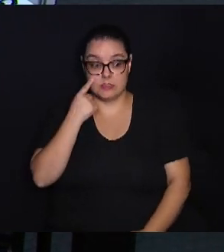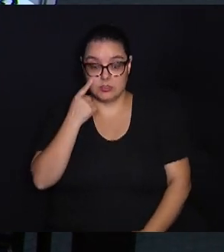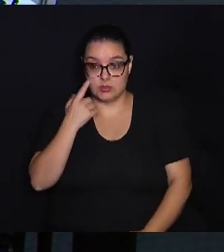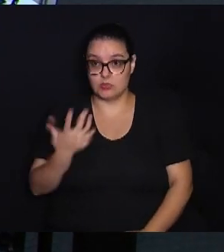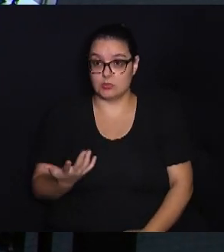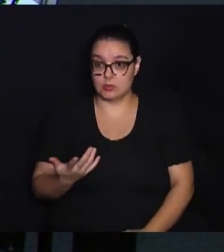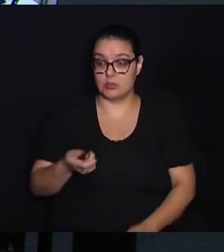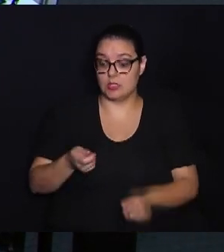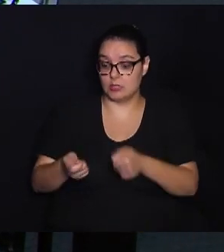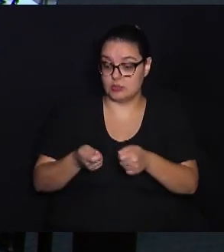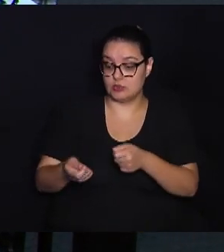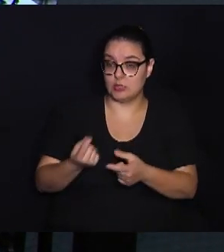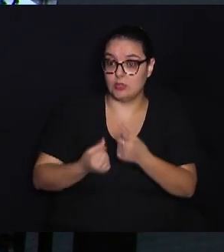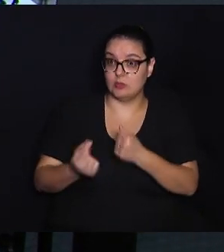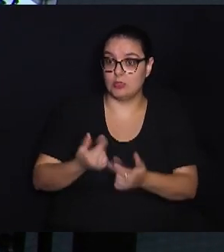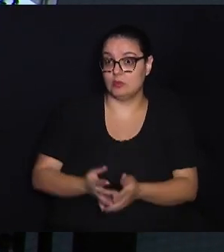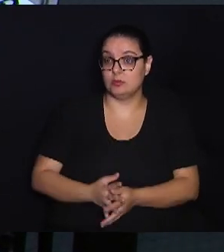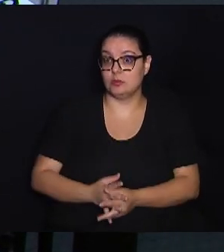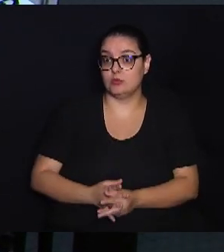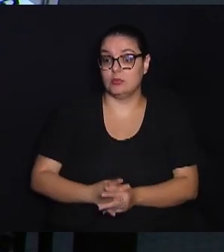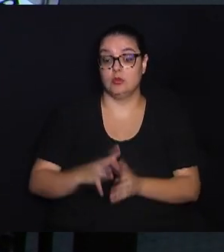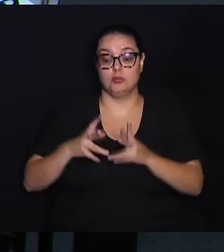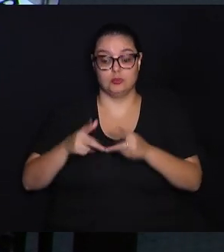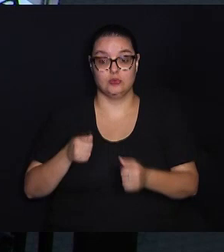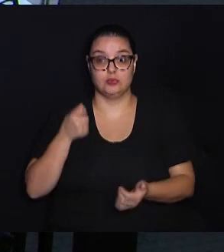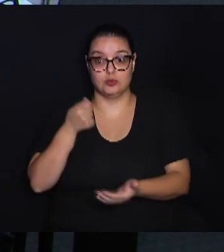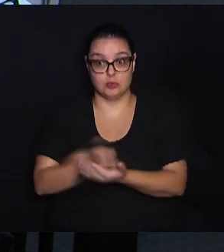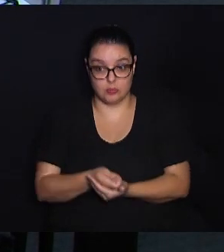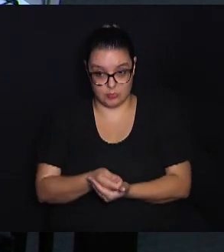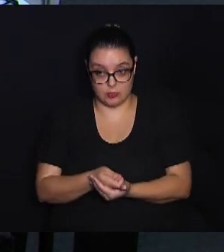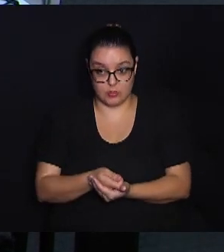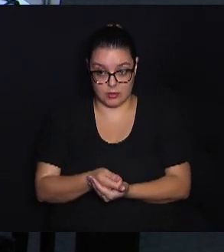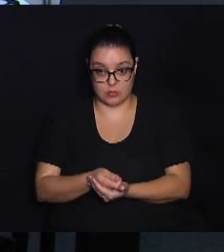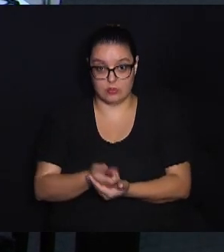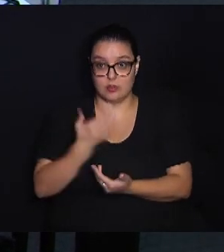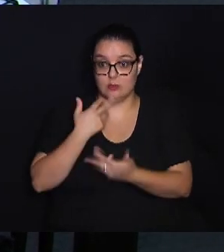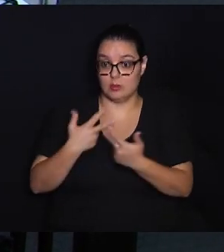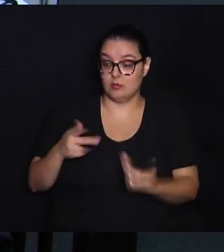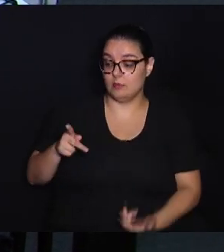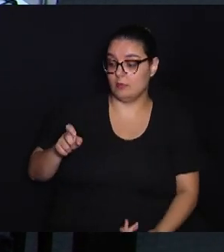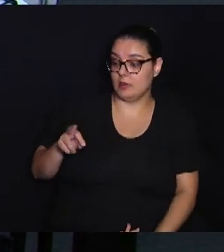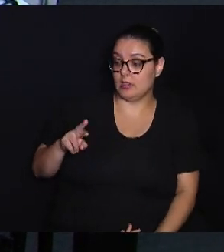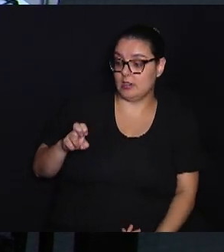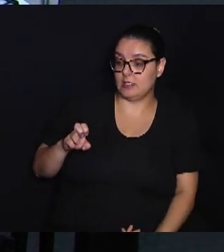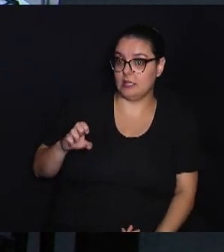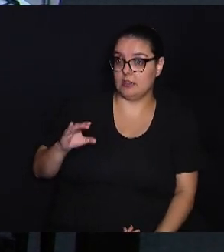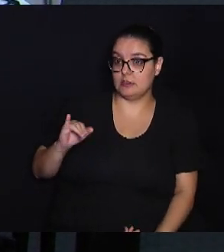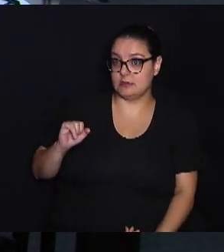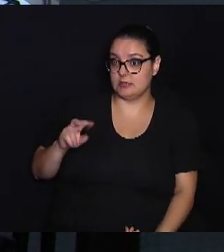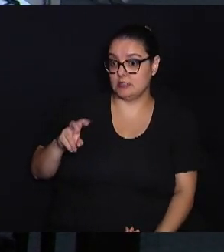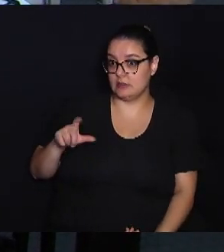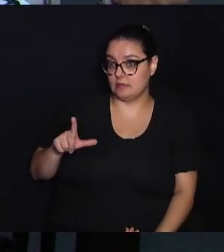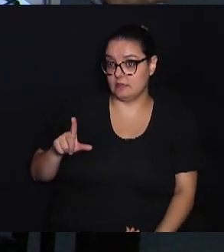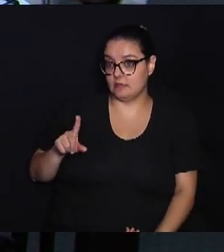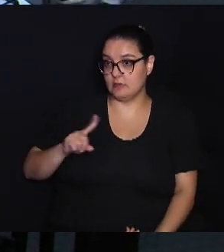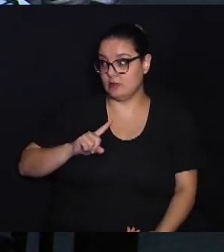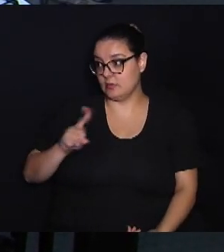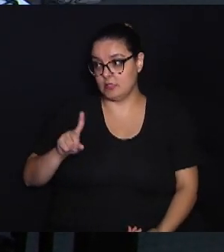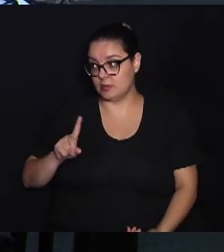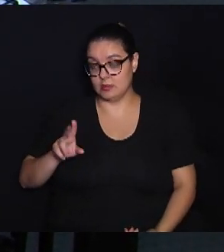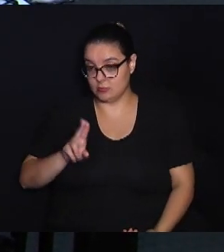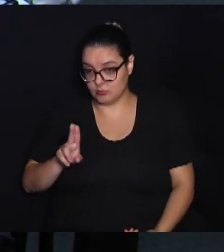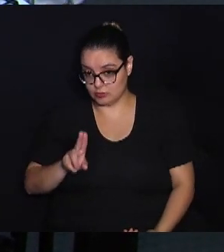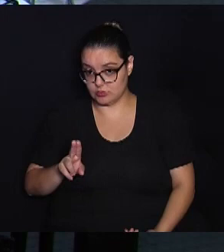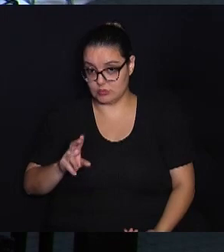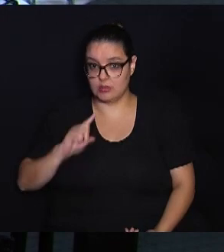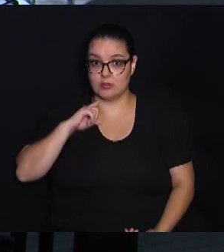nós olharmos, né, esse controle financeiro, tudo aquilo que a gente compra de alimentos perecíveis e que a gente não consome e joga fora, é